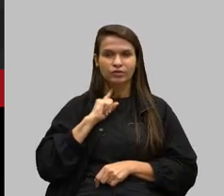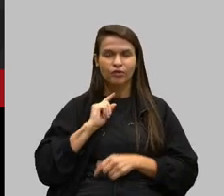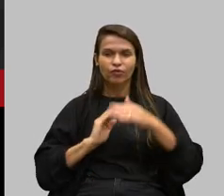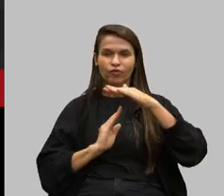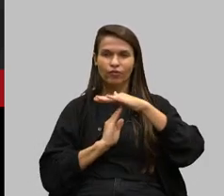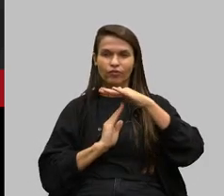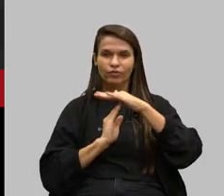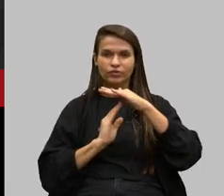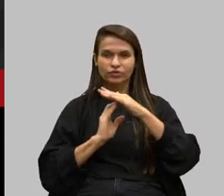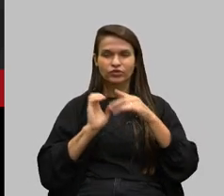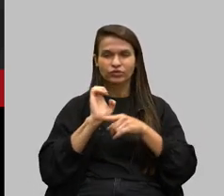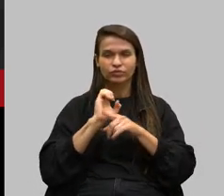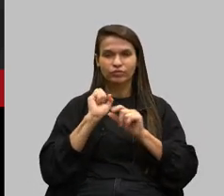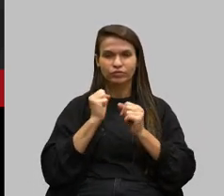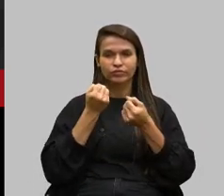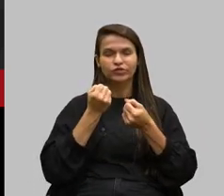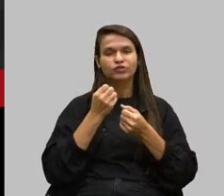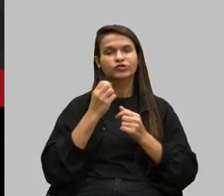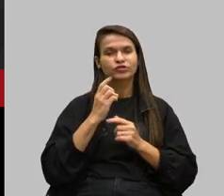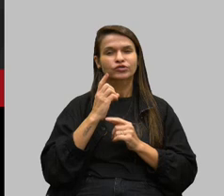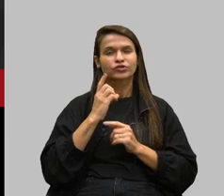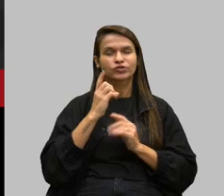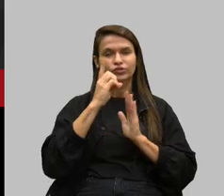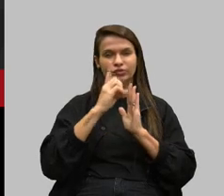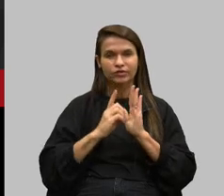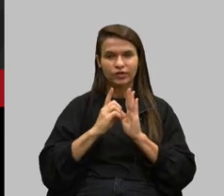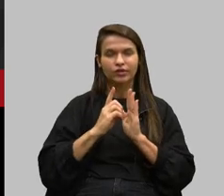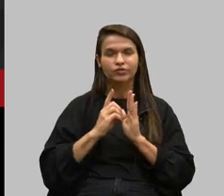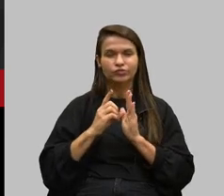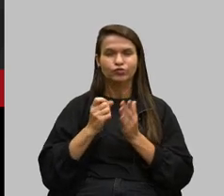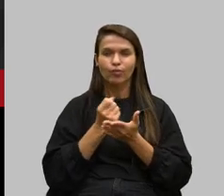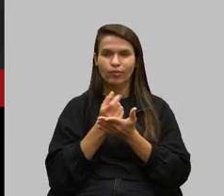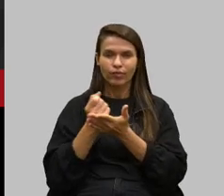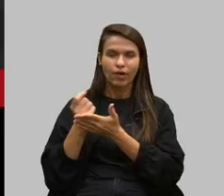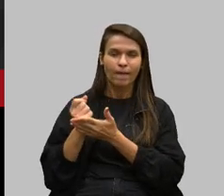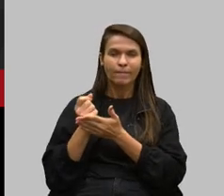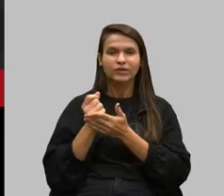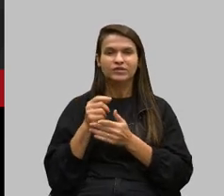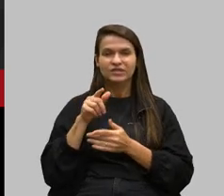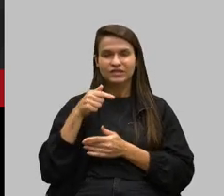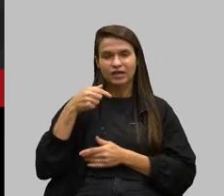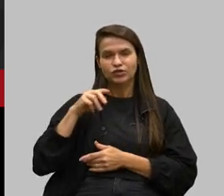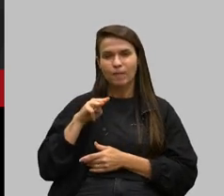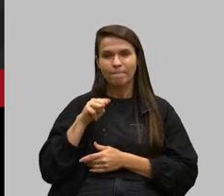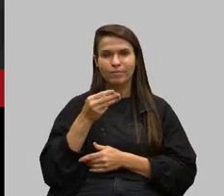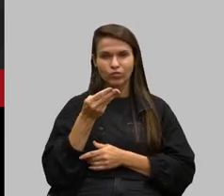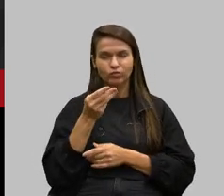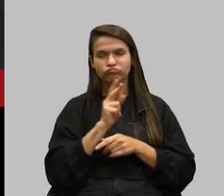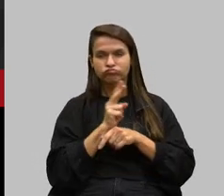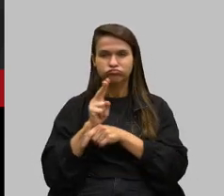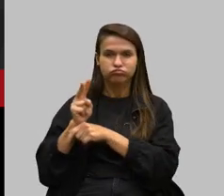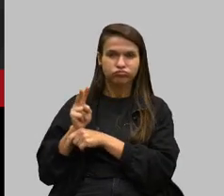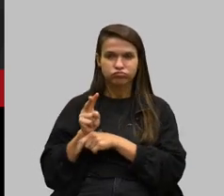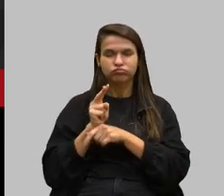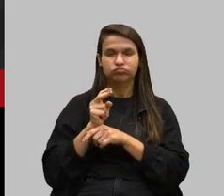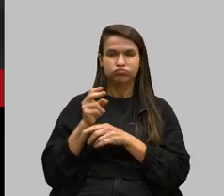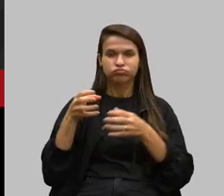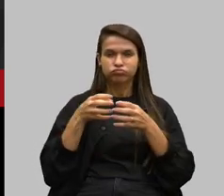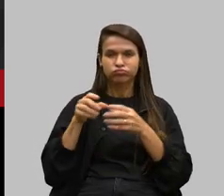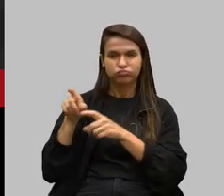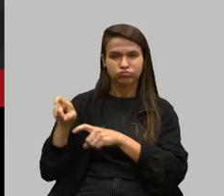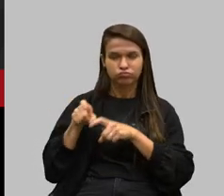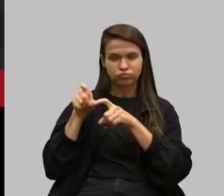de proteção e defesa dos direitos do consumidor 7 milhões para monitoramento de propriedades rurais por meio de inovação